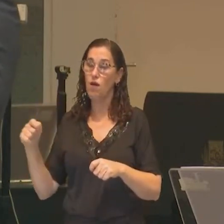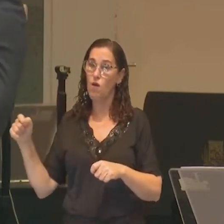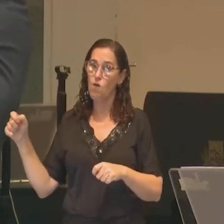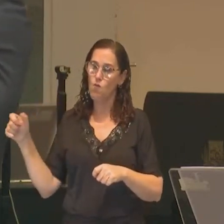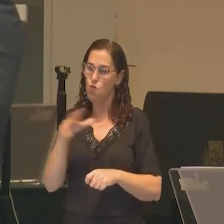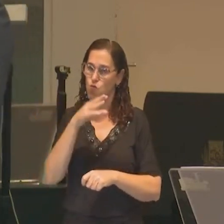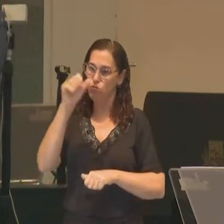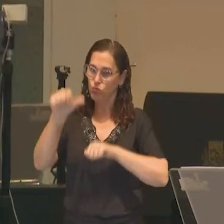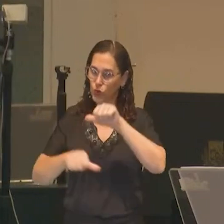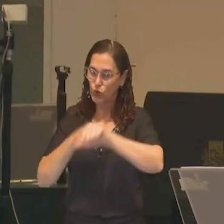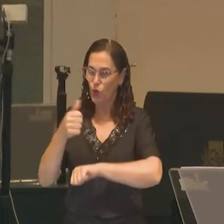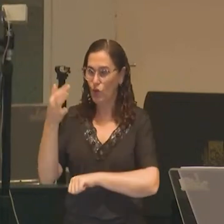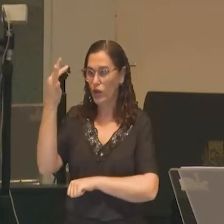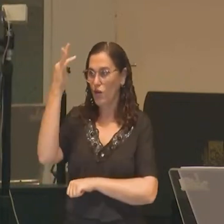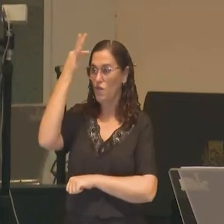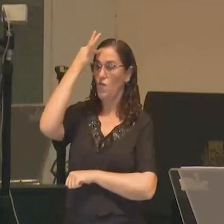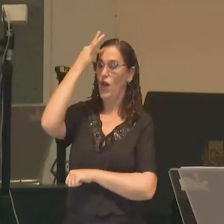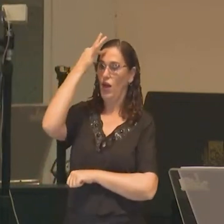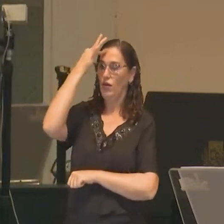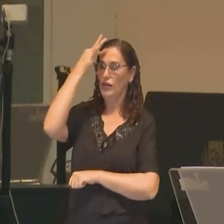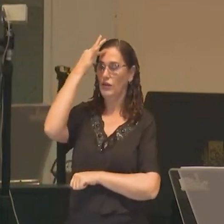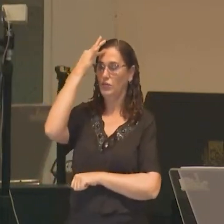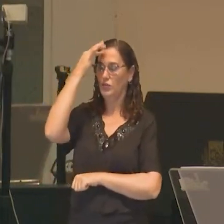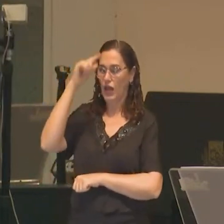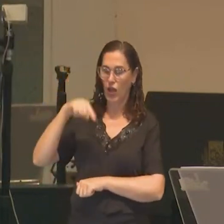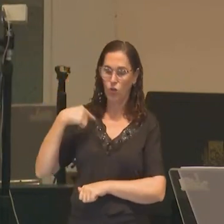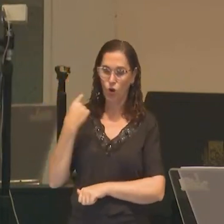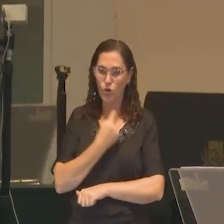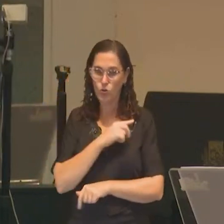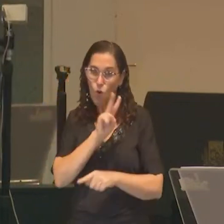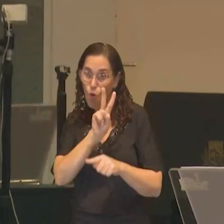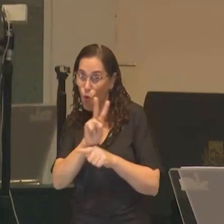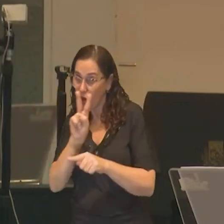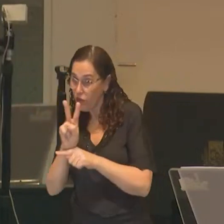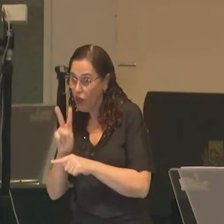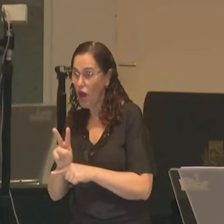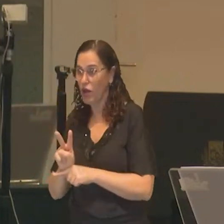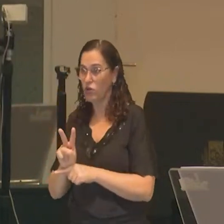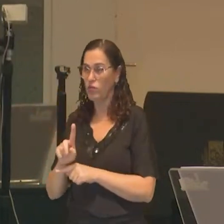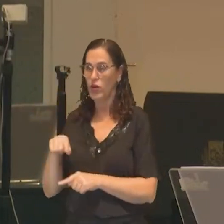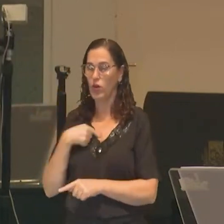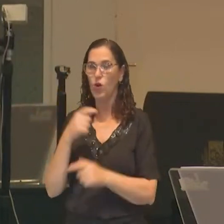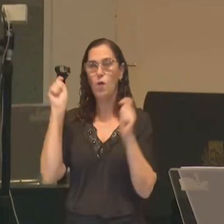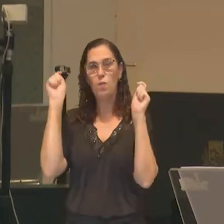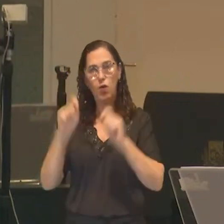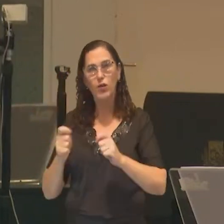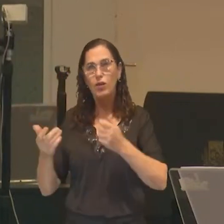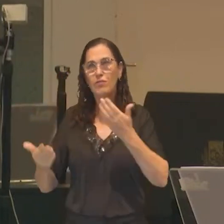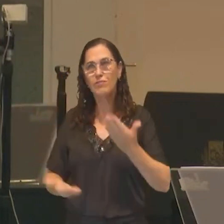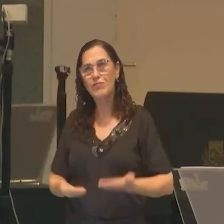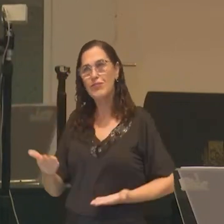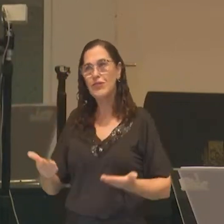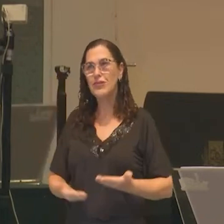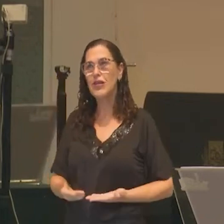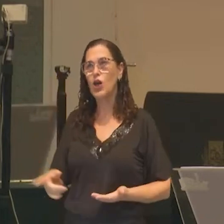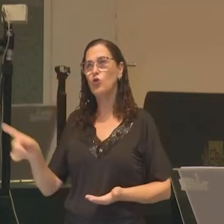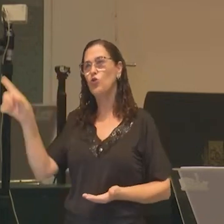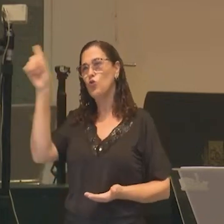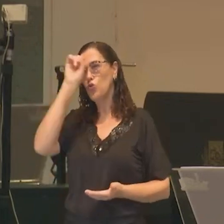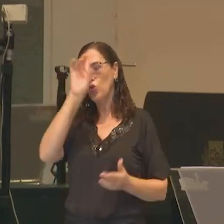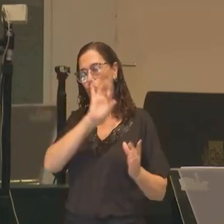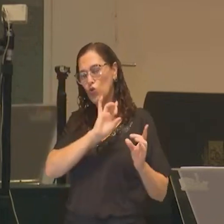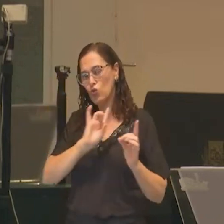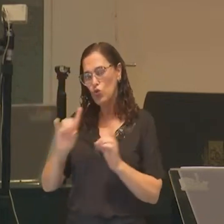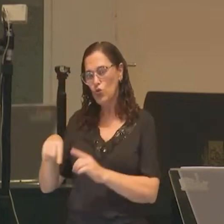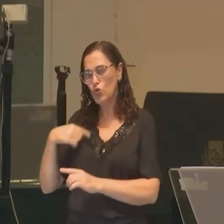renovados em nossa fé, em nosso zelo, para que possamos servi-lo todos os dias da nossa